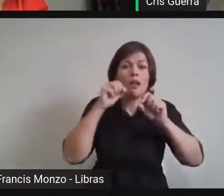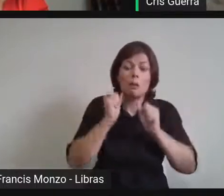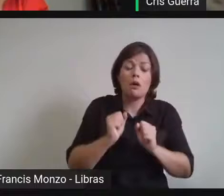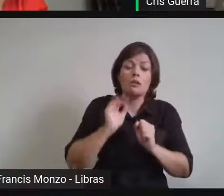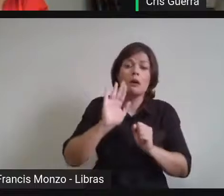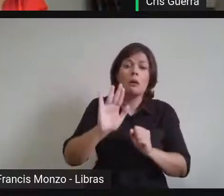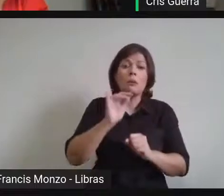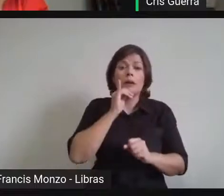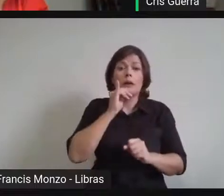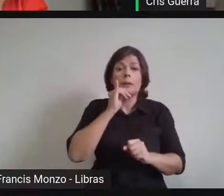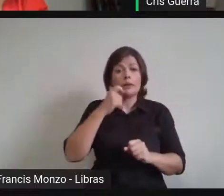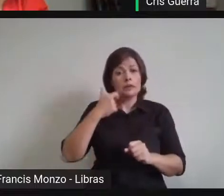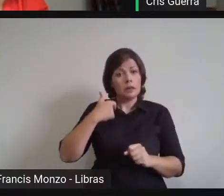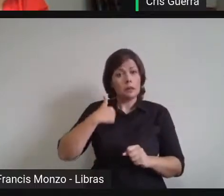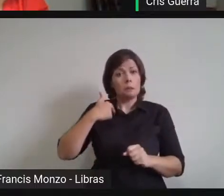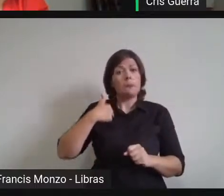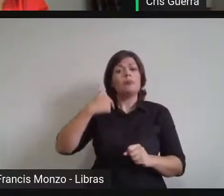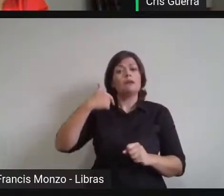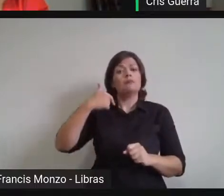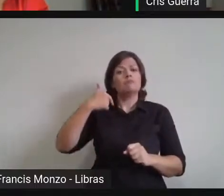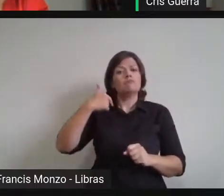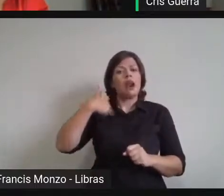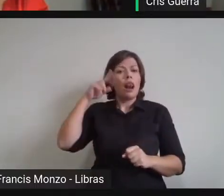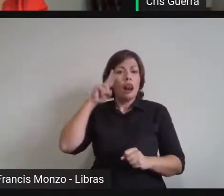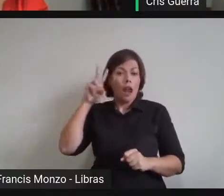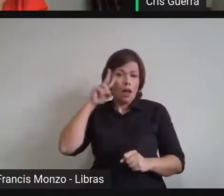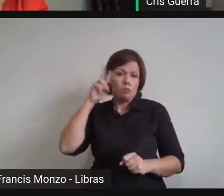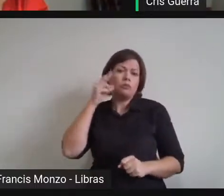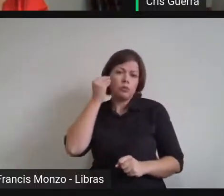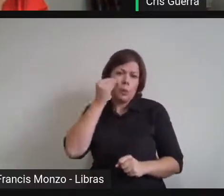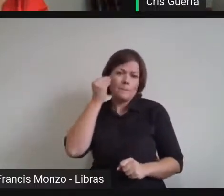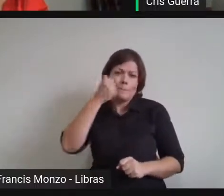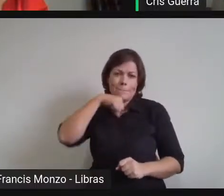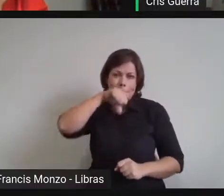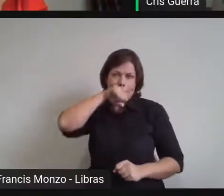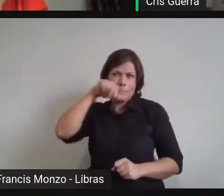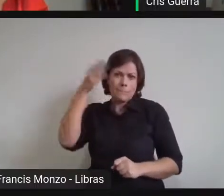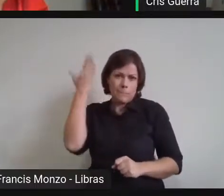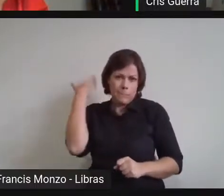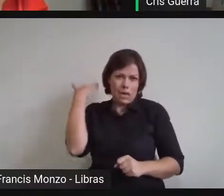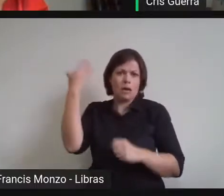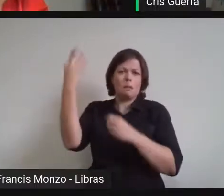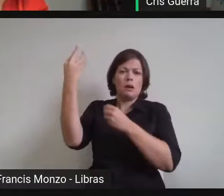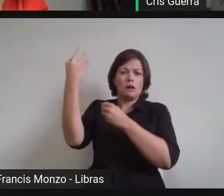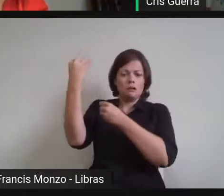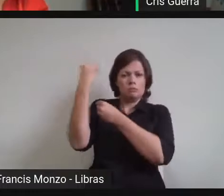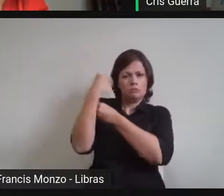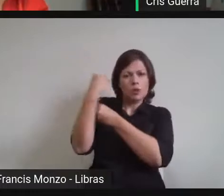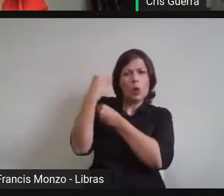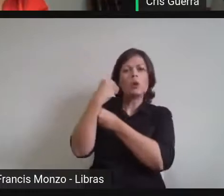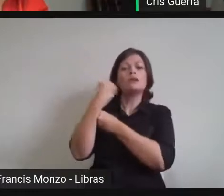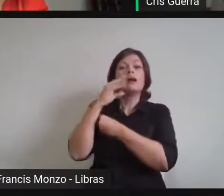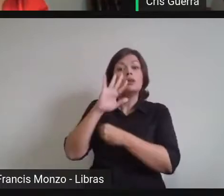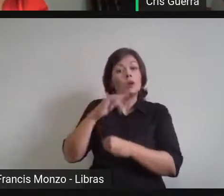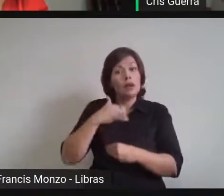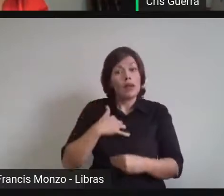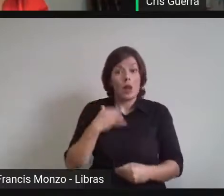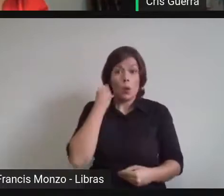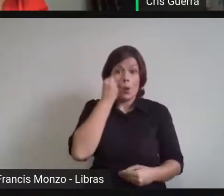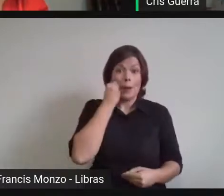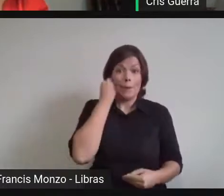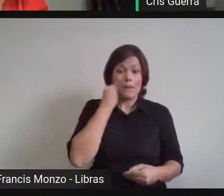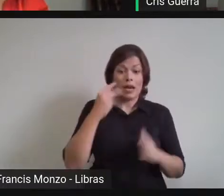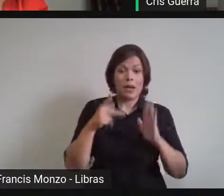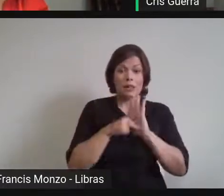depois eu me tornei mãe solo, né? Eu percebi o seguinte, bom, eu tinha a ideia de que o Francisco